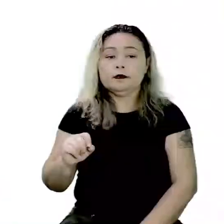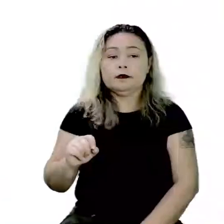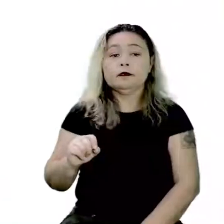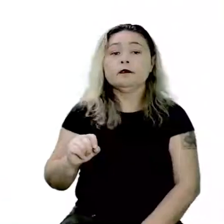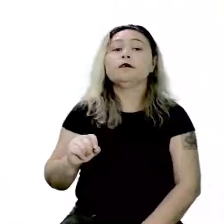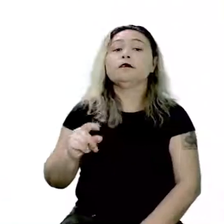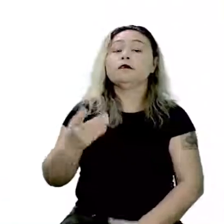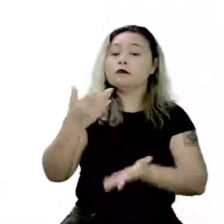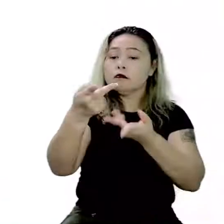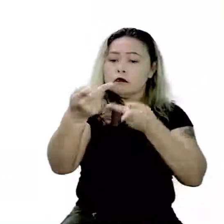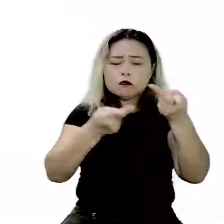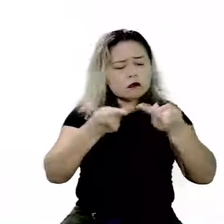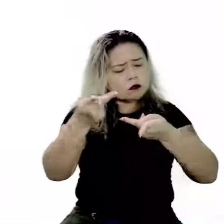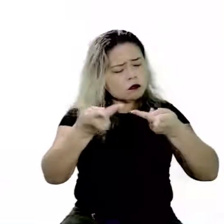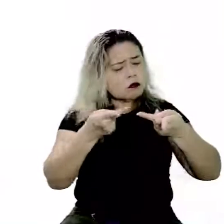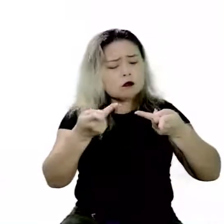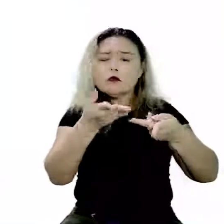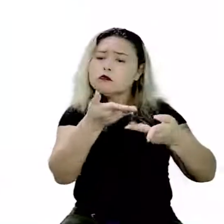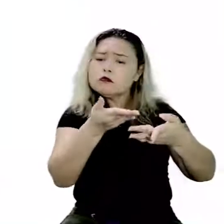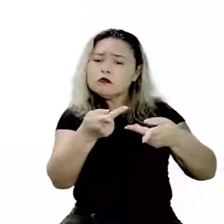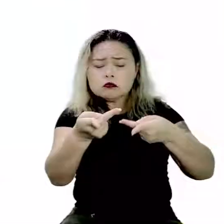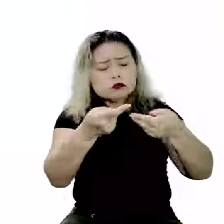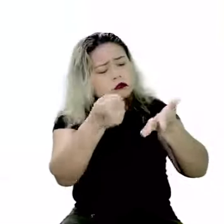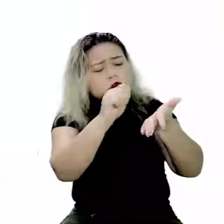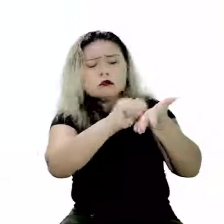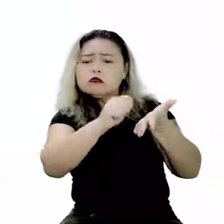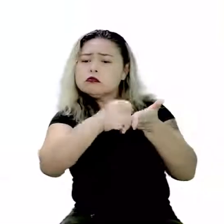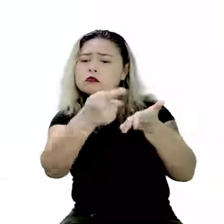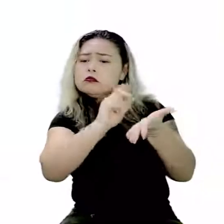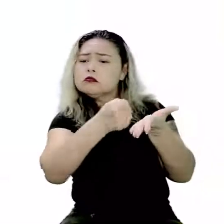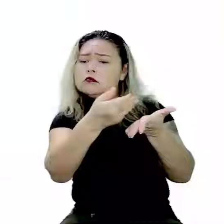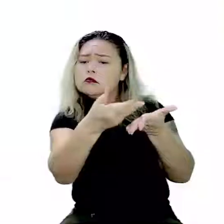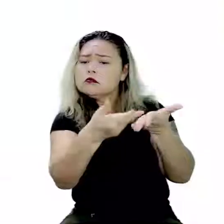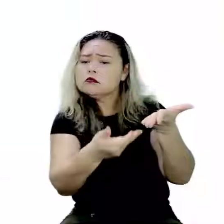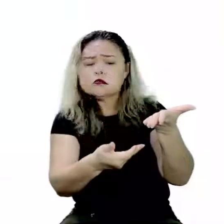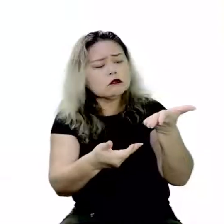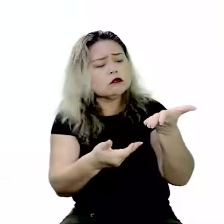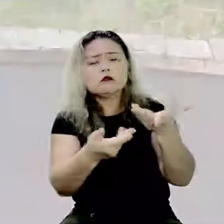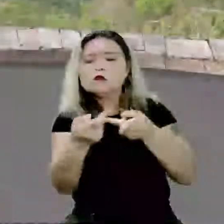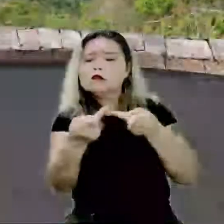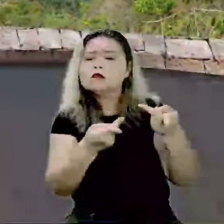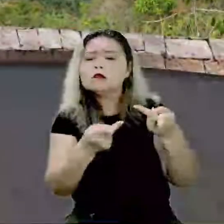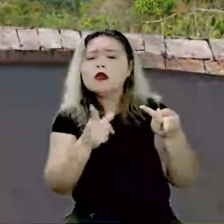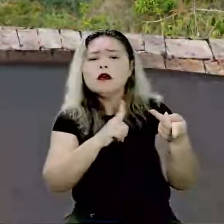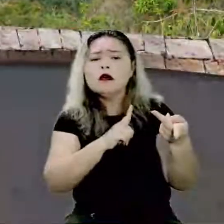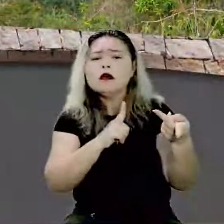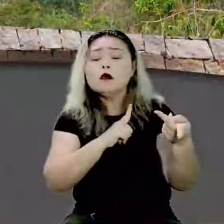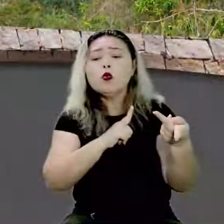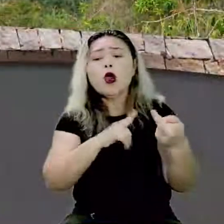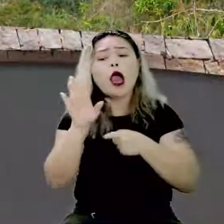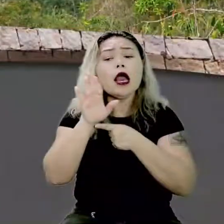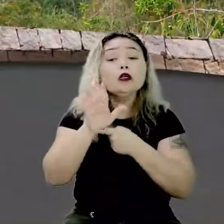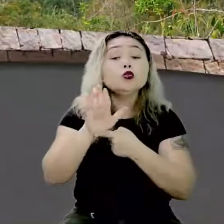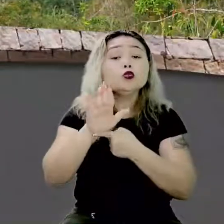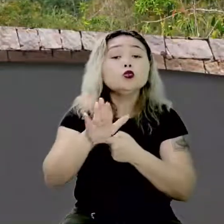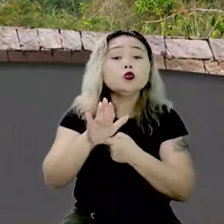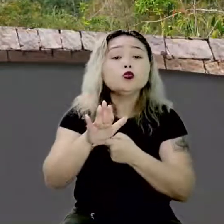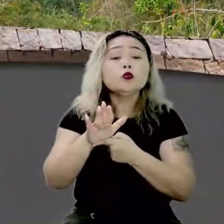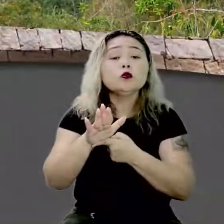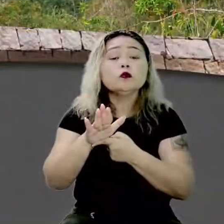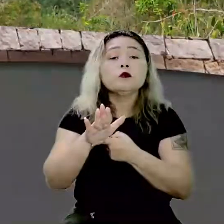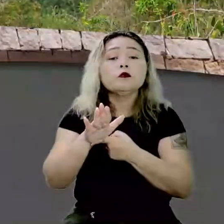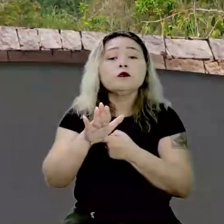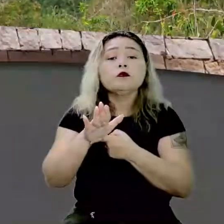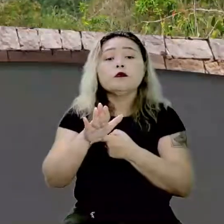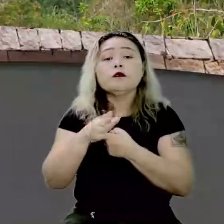o Planaflora ele vem como um projeto que ele vem tentar ajudar